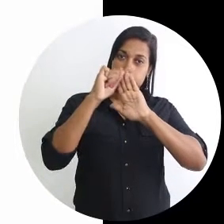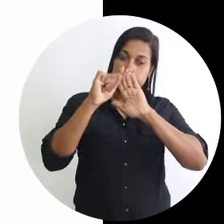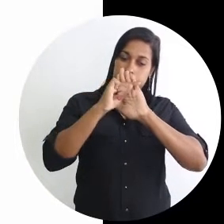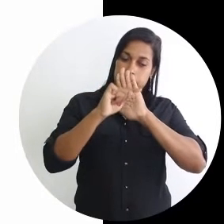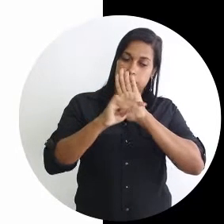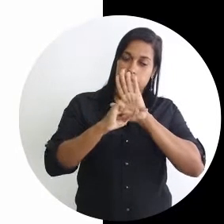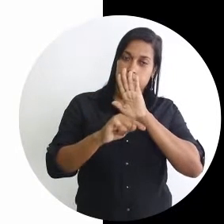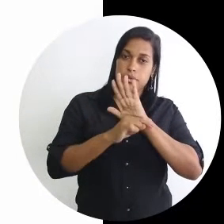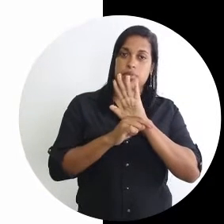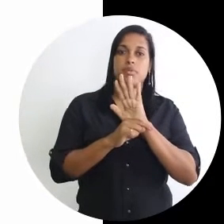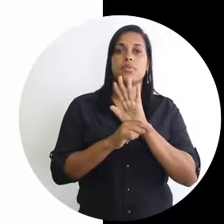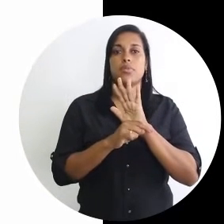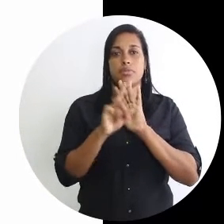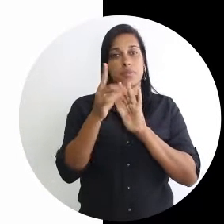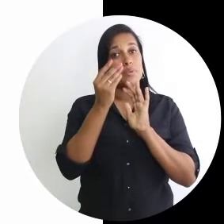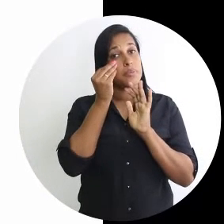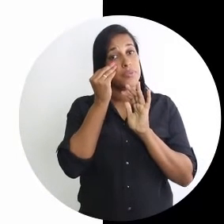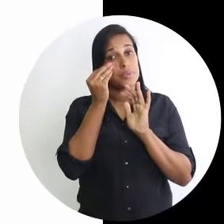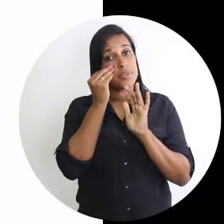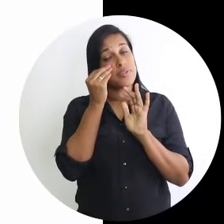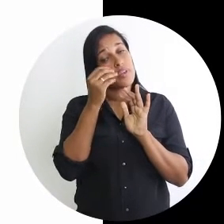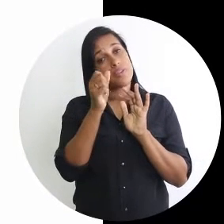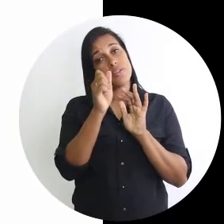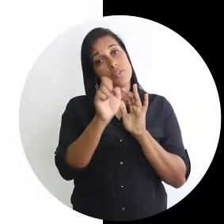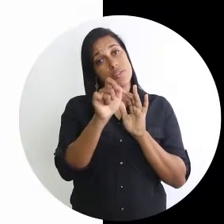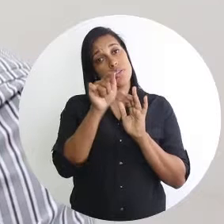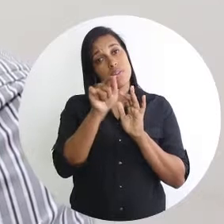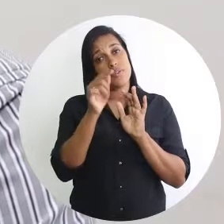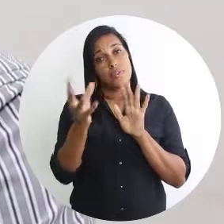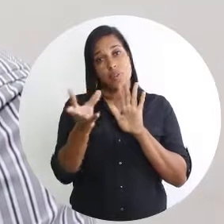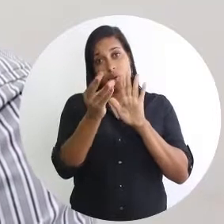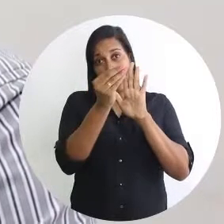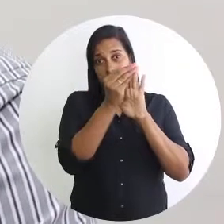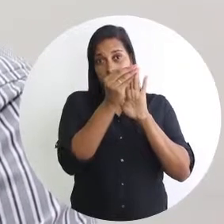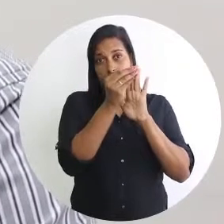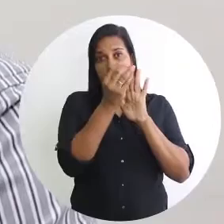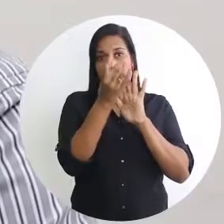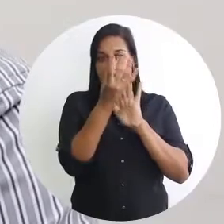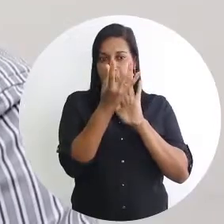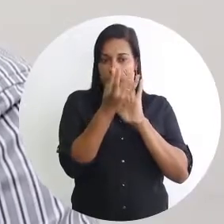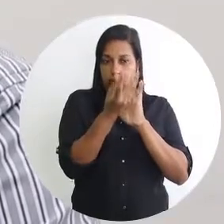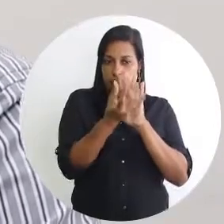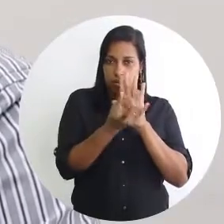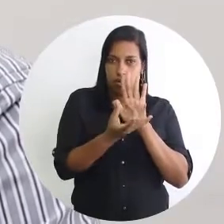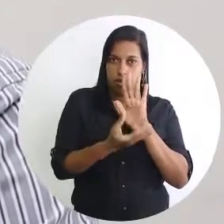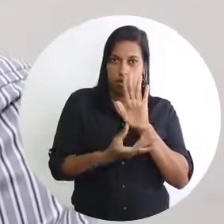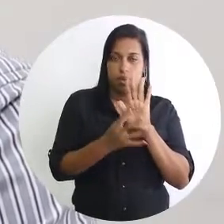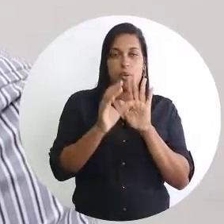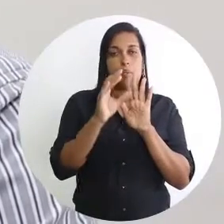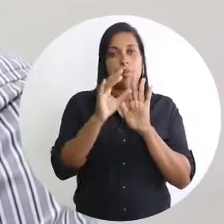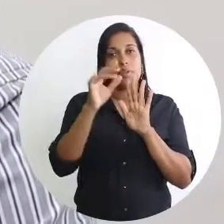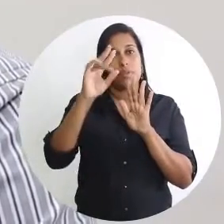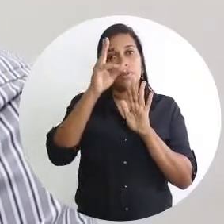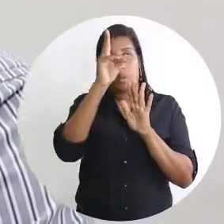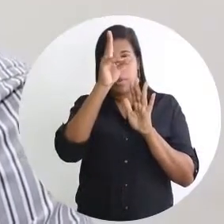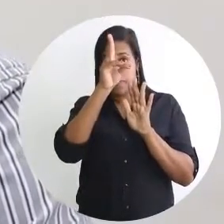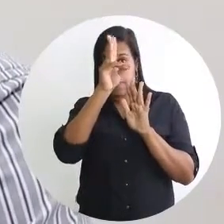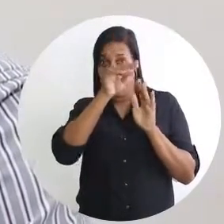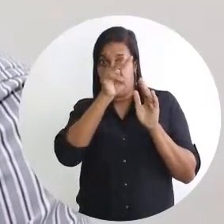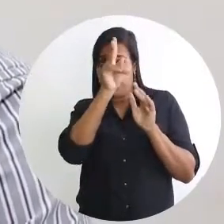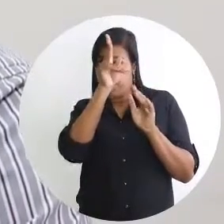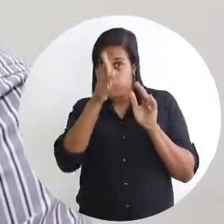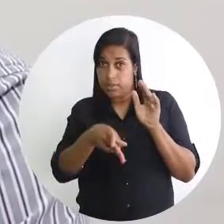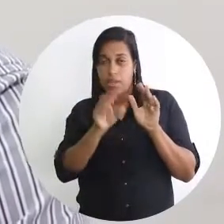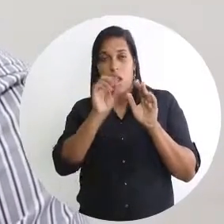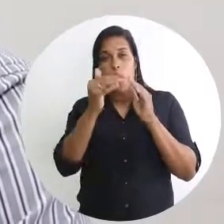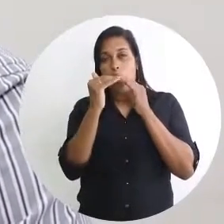chamada orientation, que você pode especificar se os elementos vão ser colocados sequencialmente na vertical, na posição